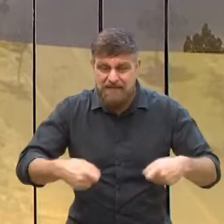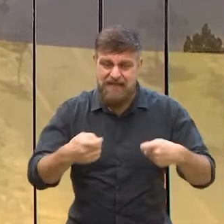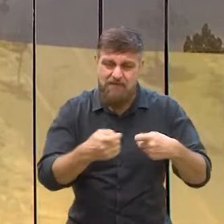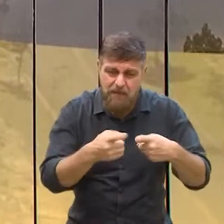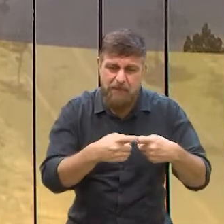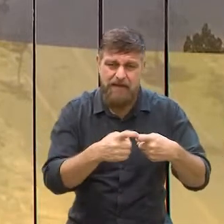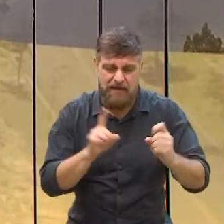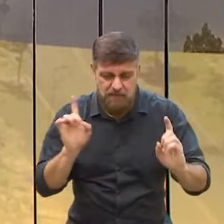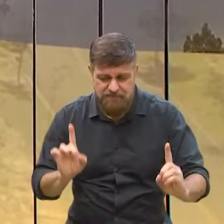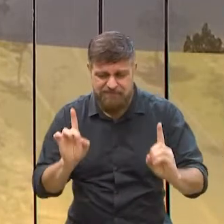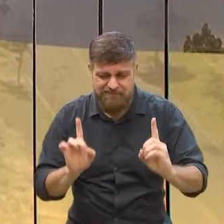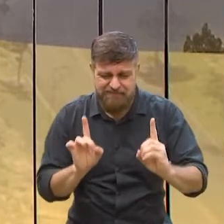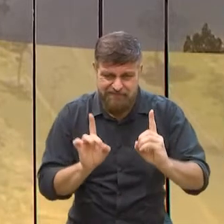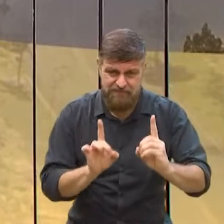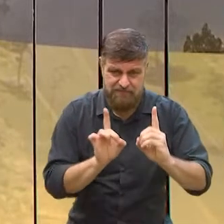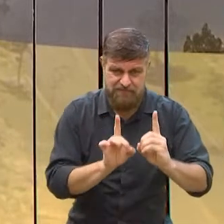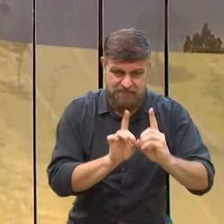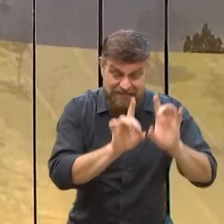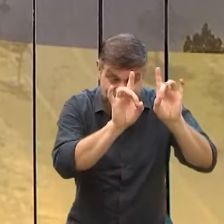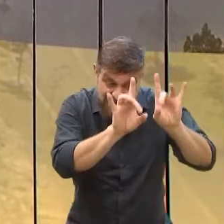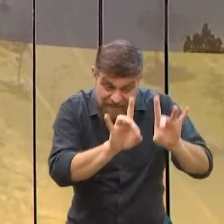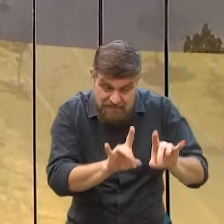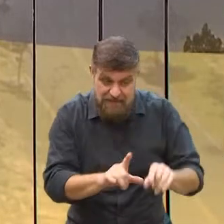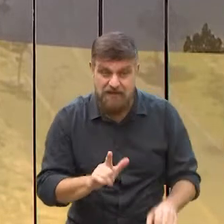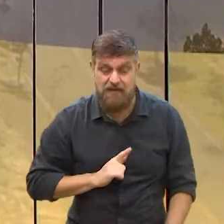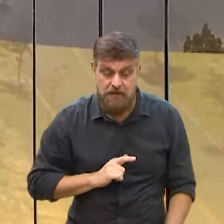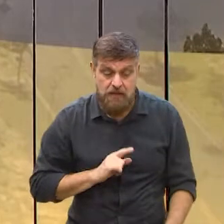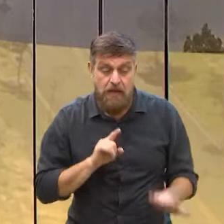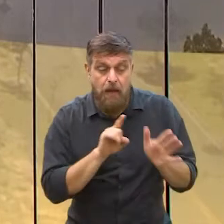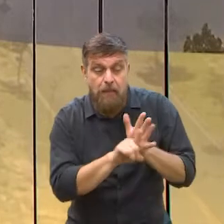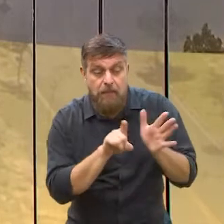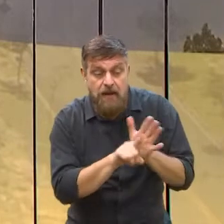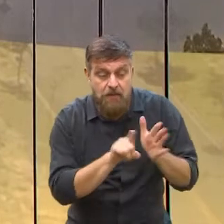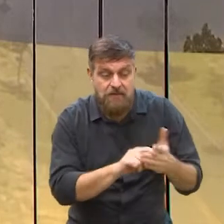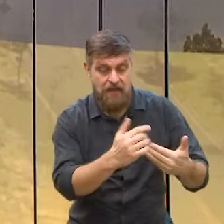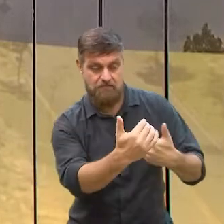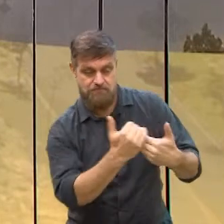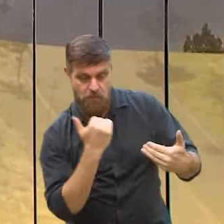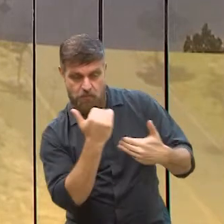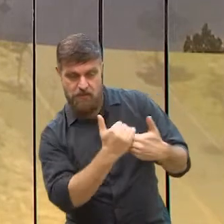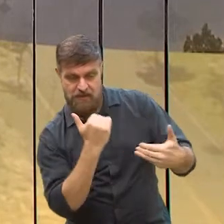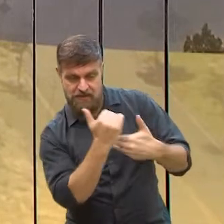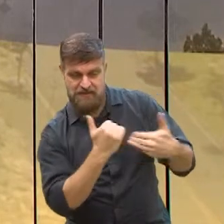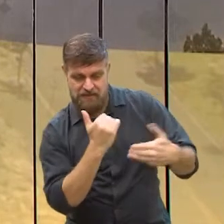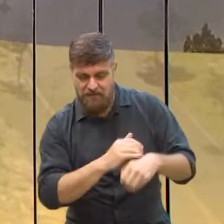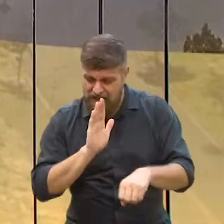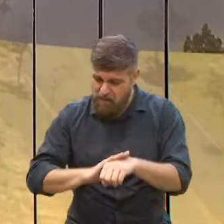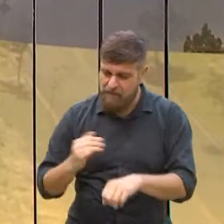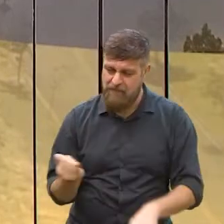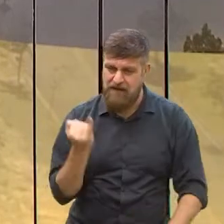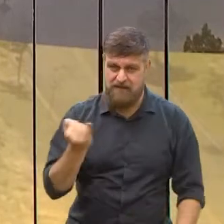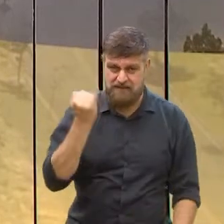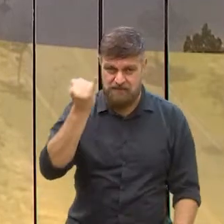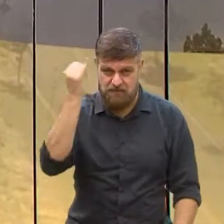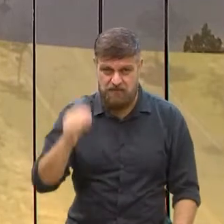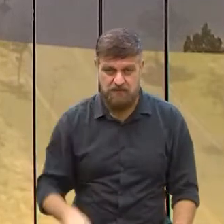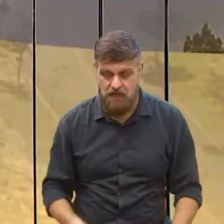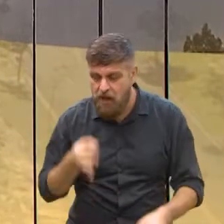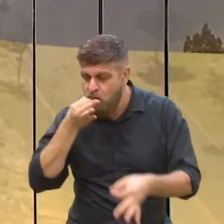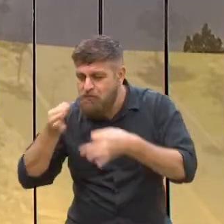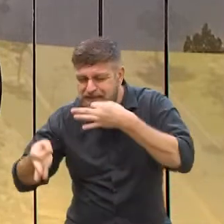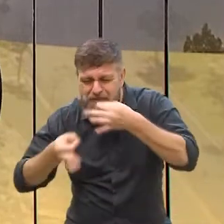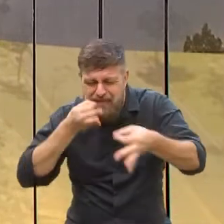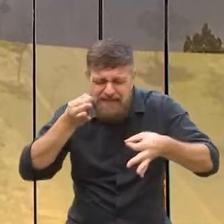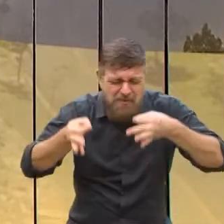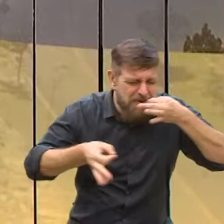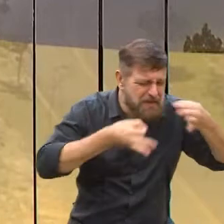específico para ter uma orientação dentro desse consenso, que é o que importa. As opiniões paralelas,